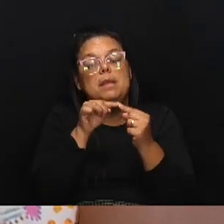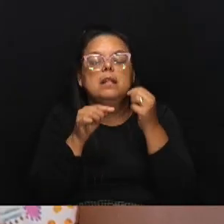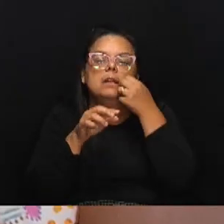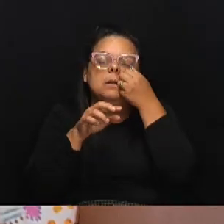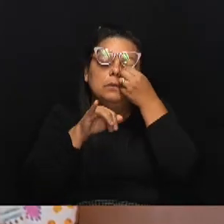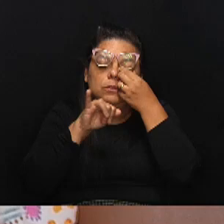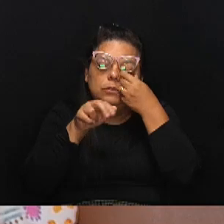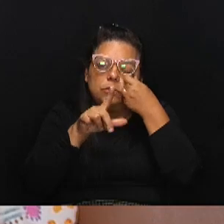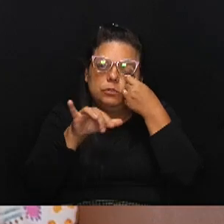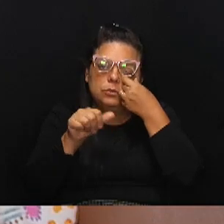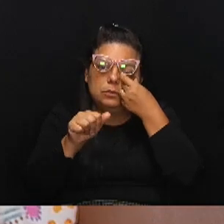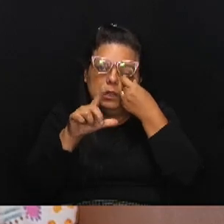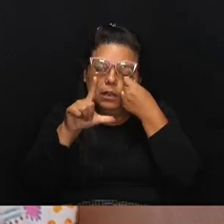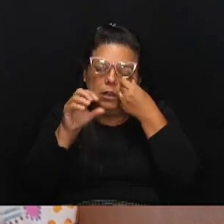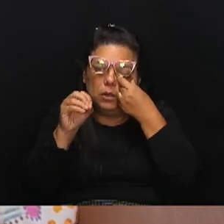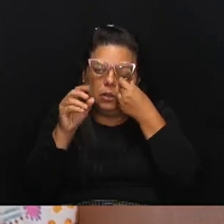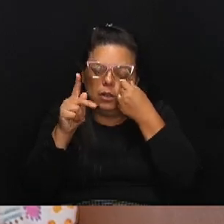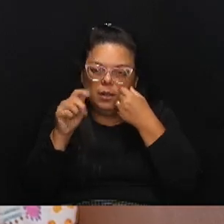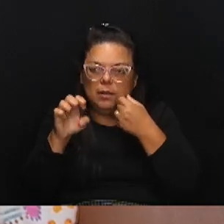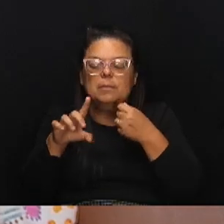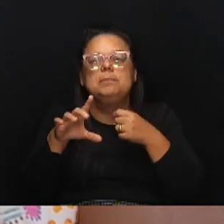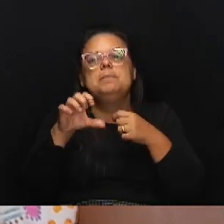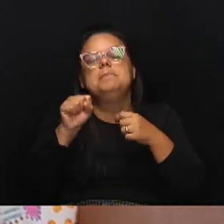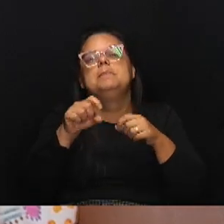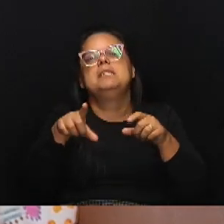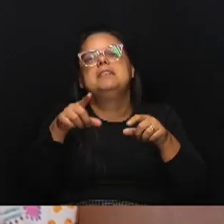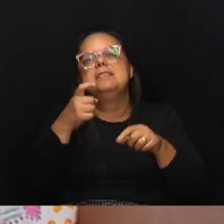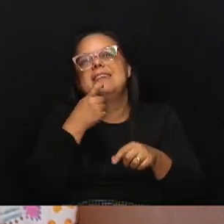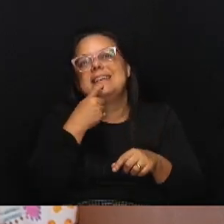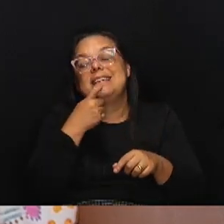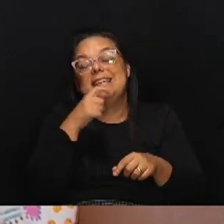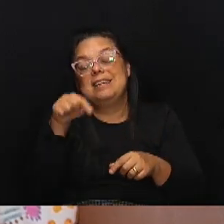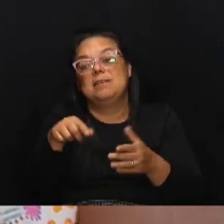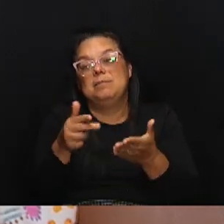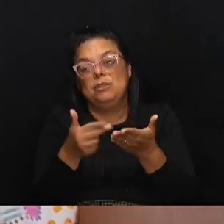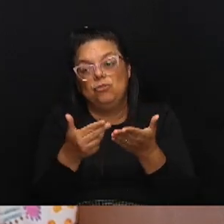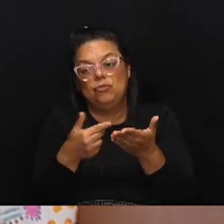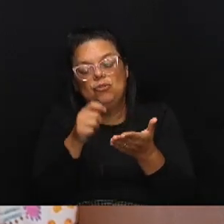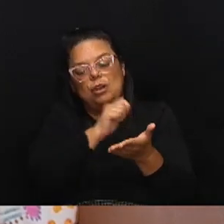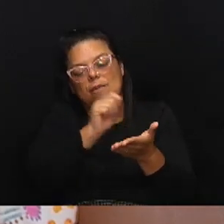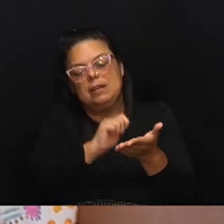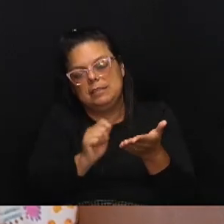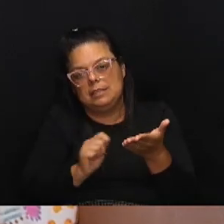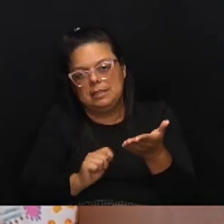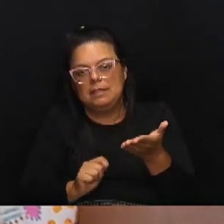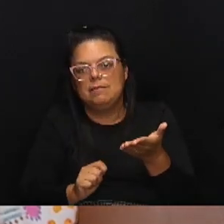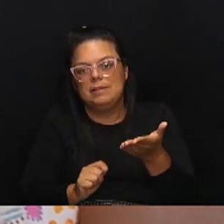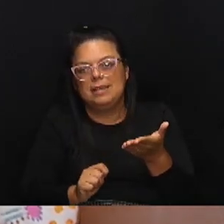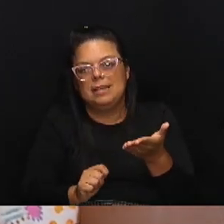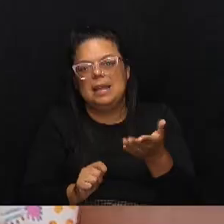vai começar a escrever, né, nos jornais aqui de Campinas. Ela era de fora, mas passou a infância em Campinas.